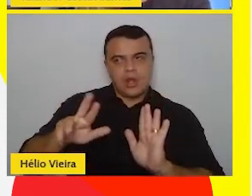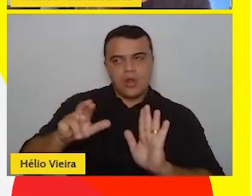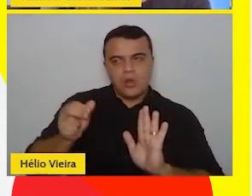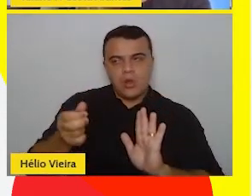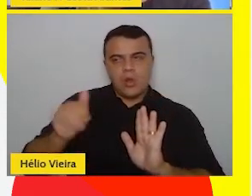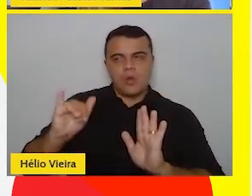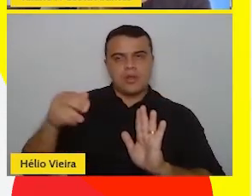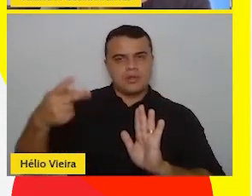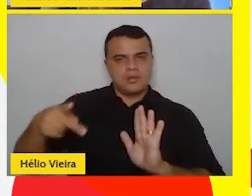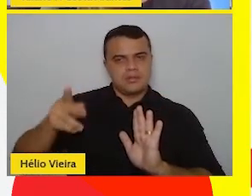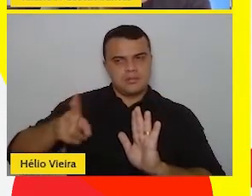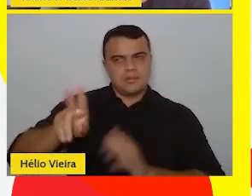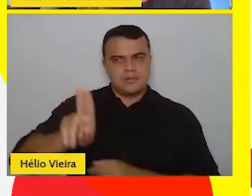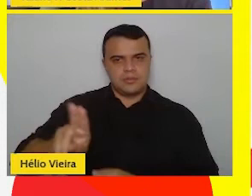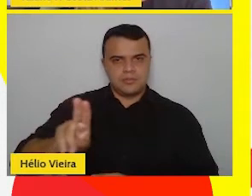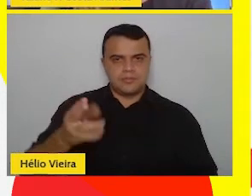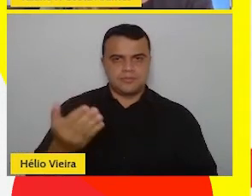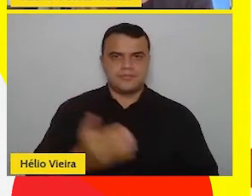dele.